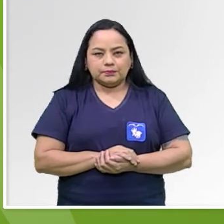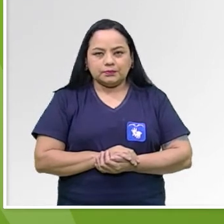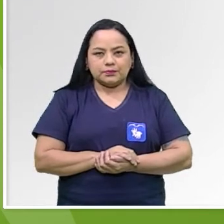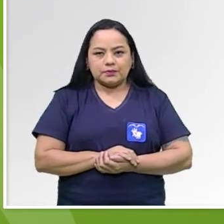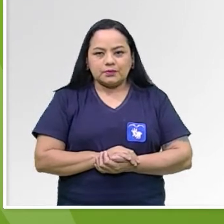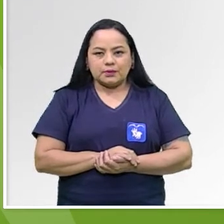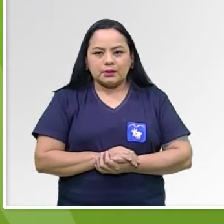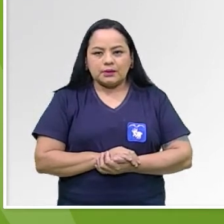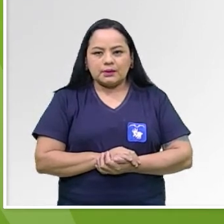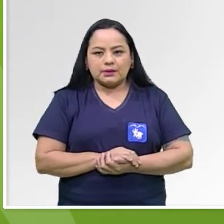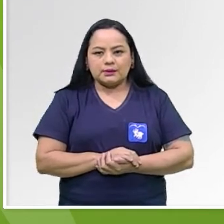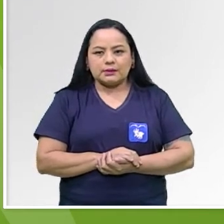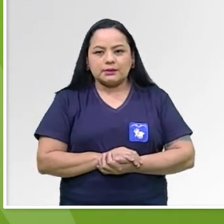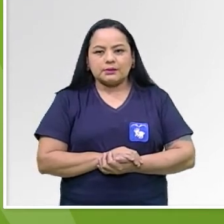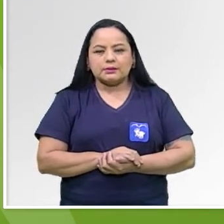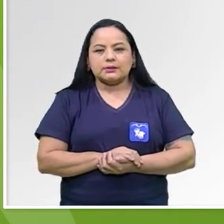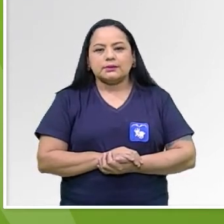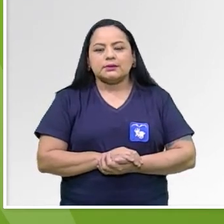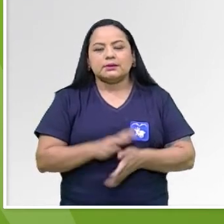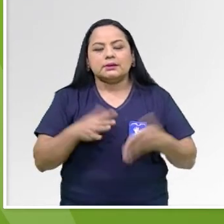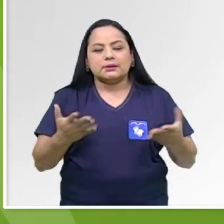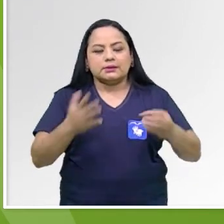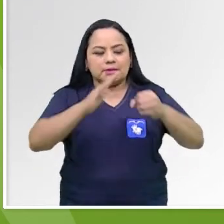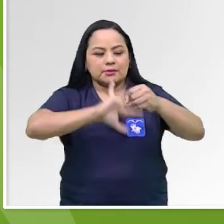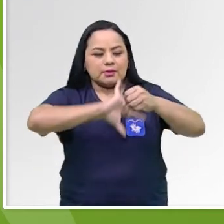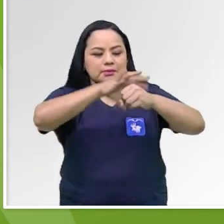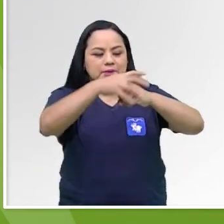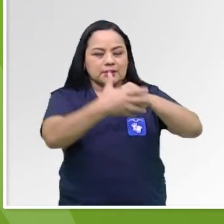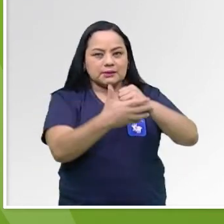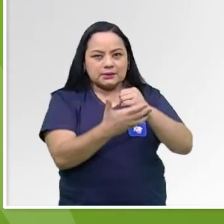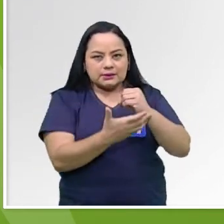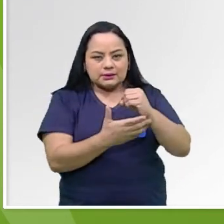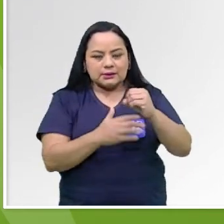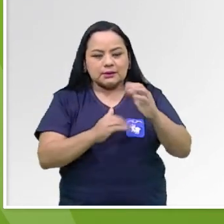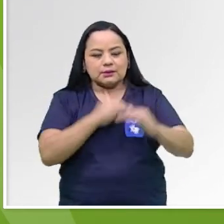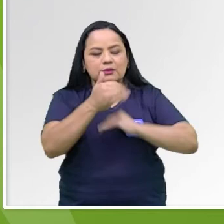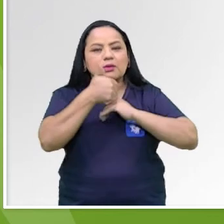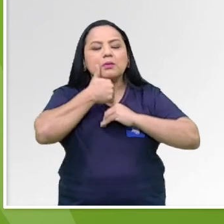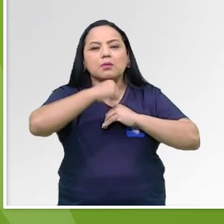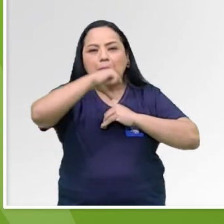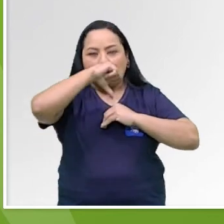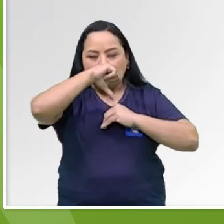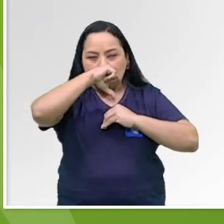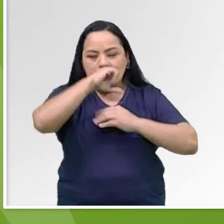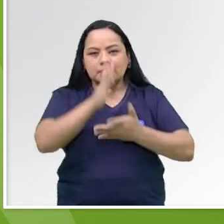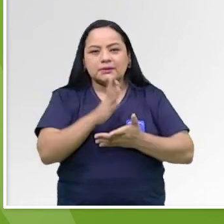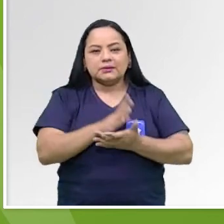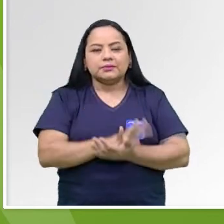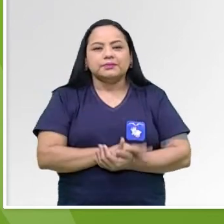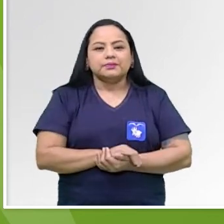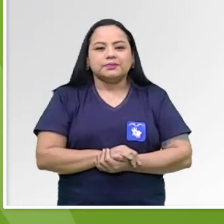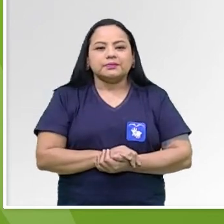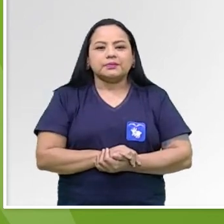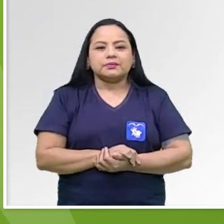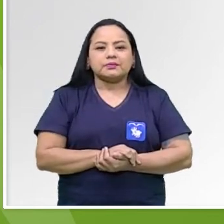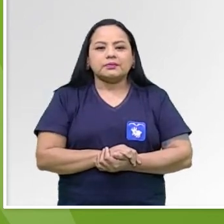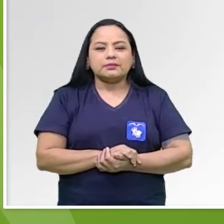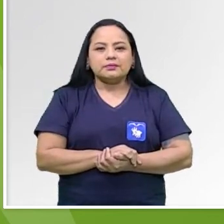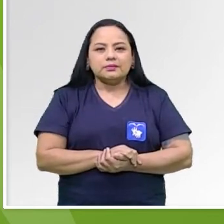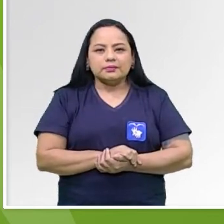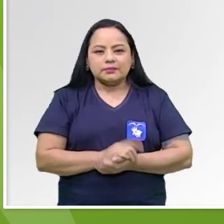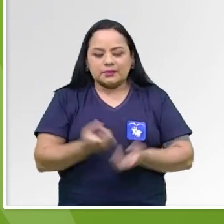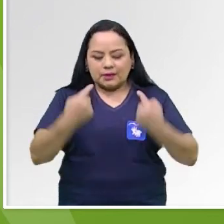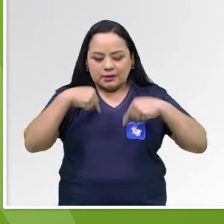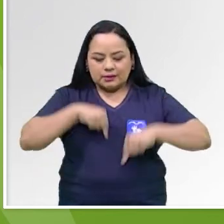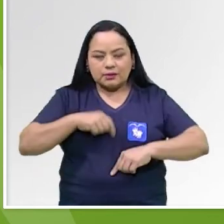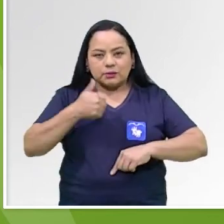umbilical. Então, a placenta se forma quando a mãe engravida, né? Tem ali a fecundação interna, tá? E aí o que